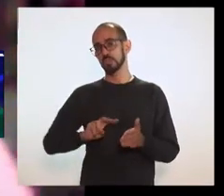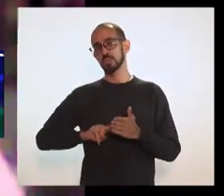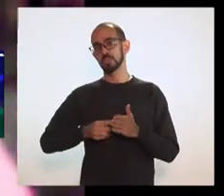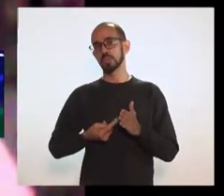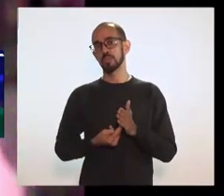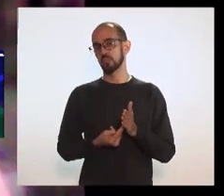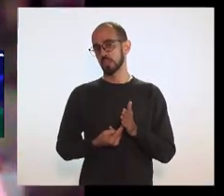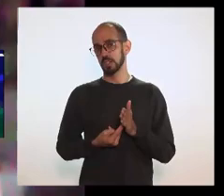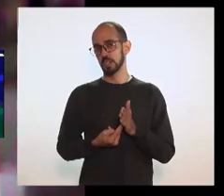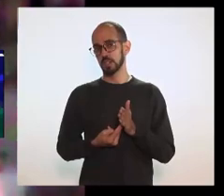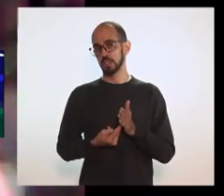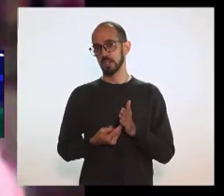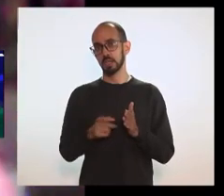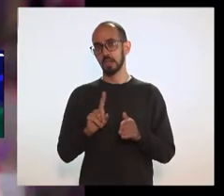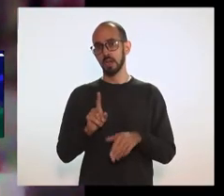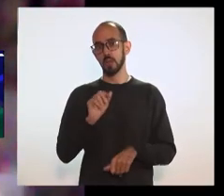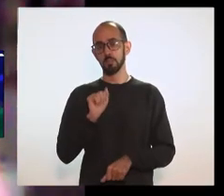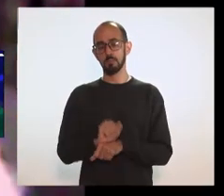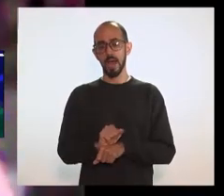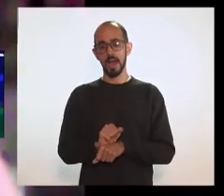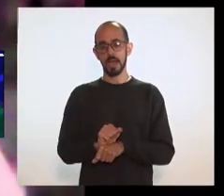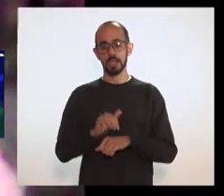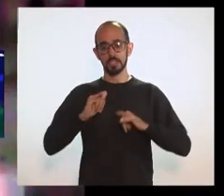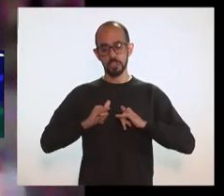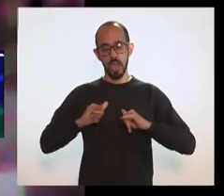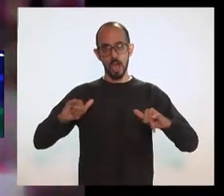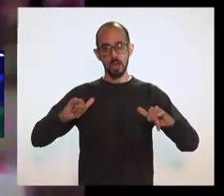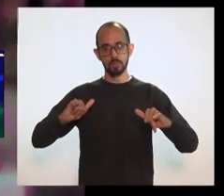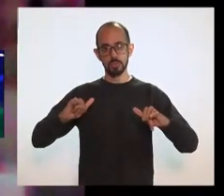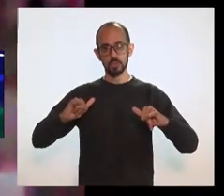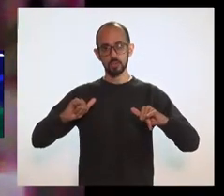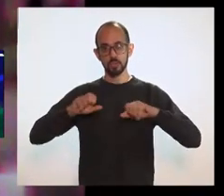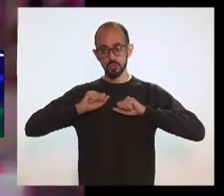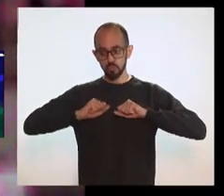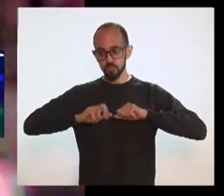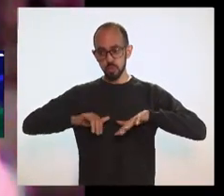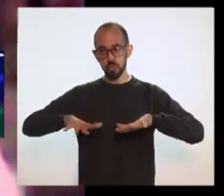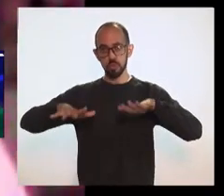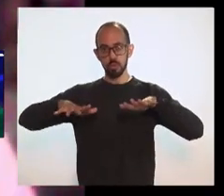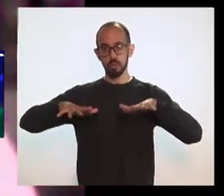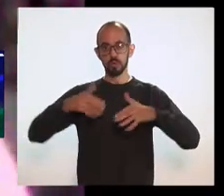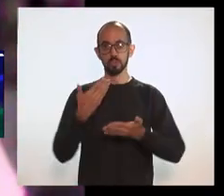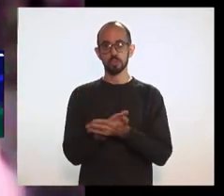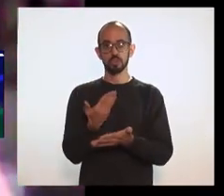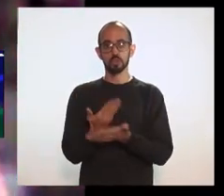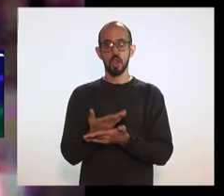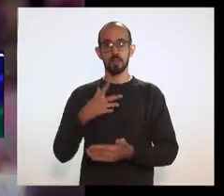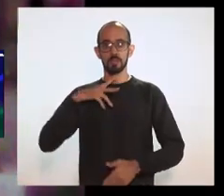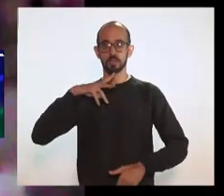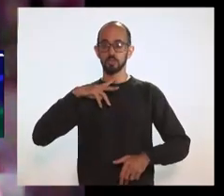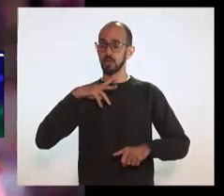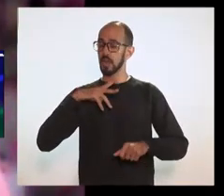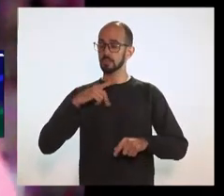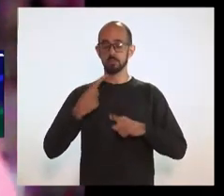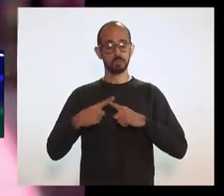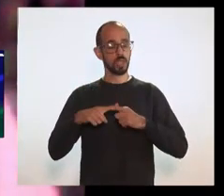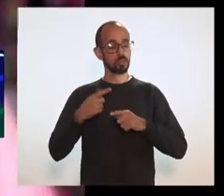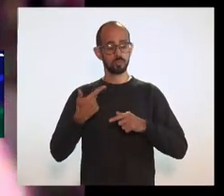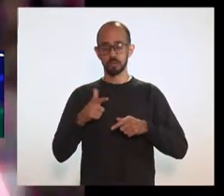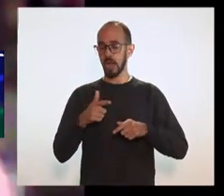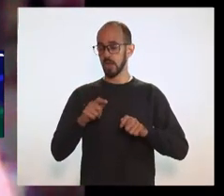para de receber denúncias de surtos em escolas particulares, porque a Covid está fugindo do controle